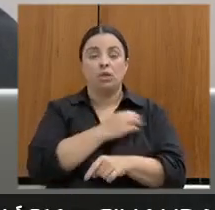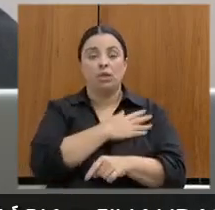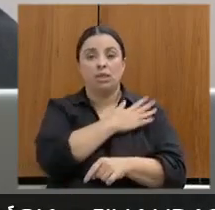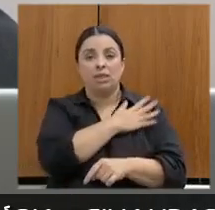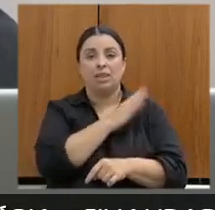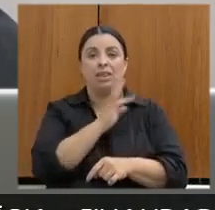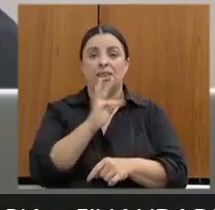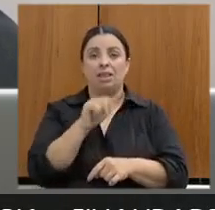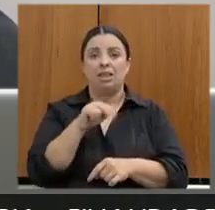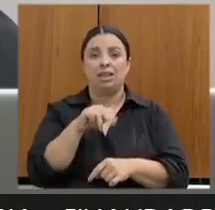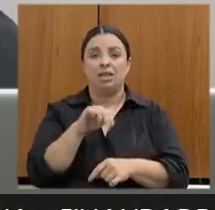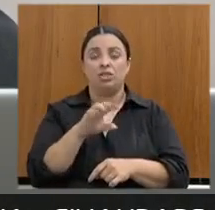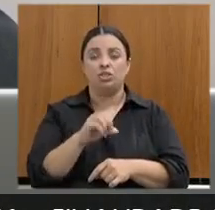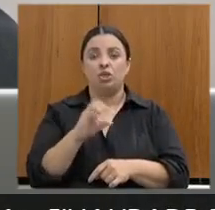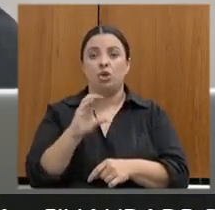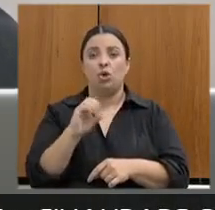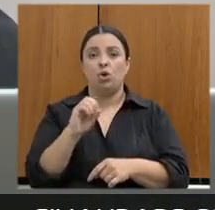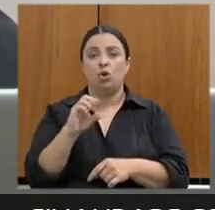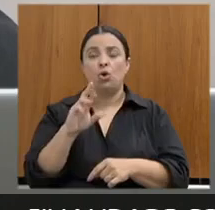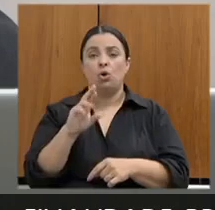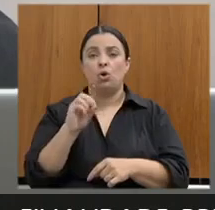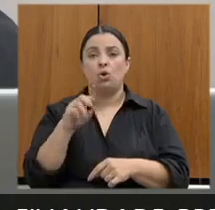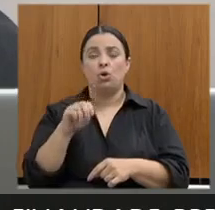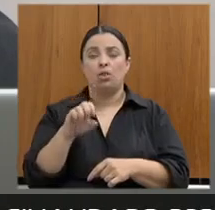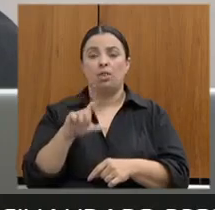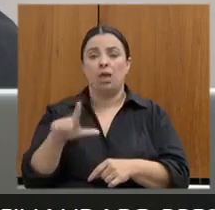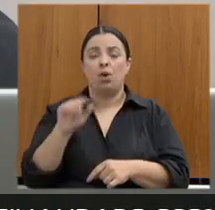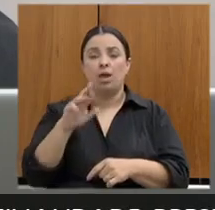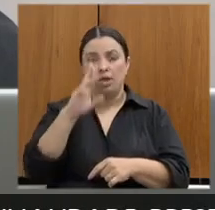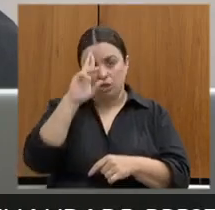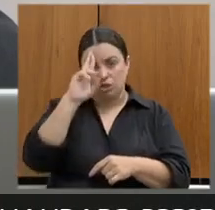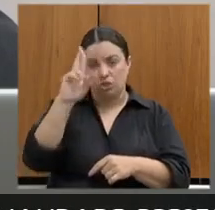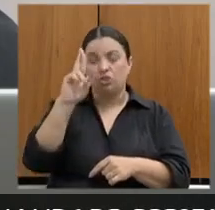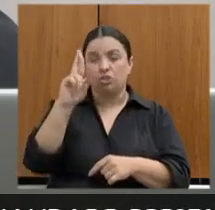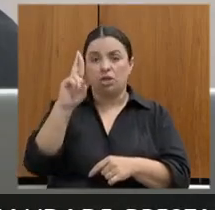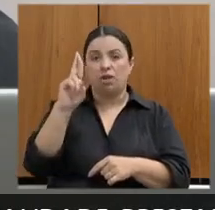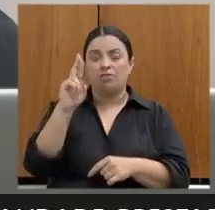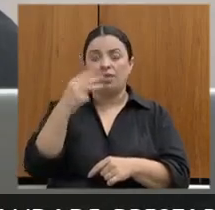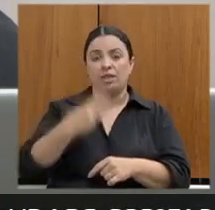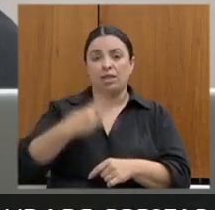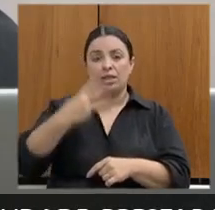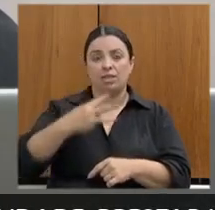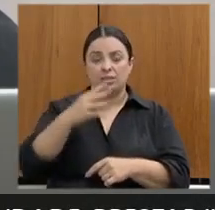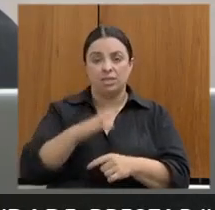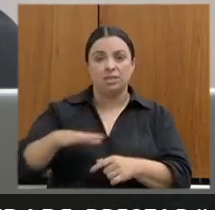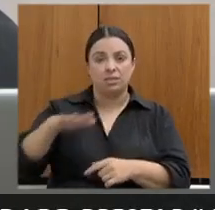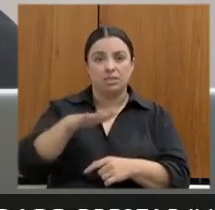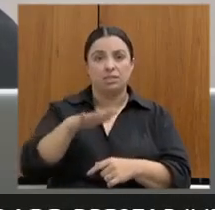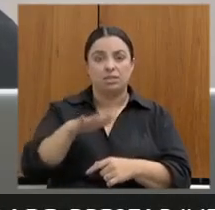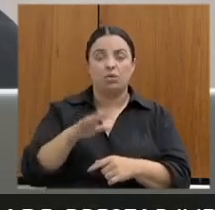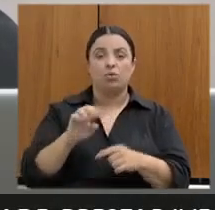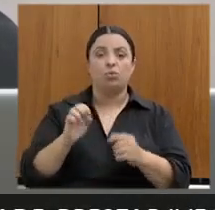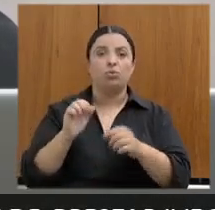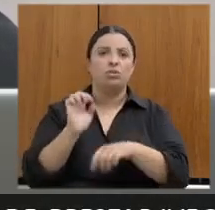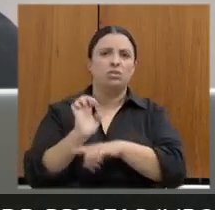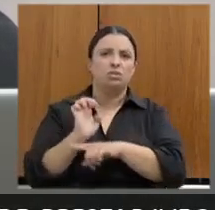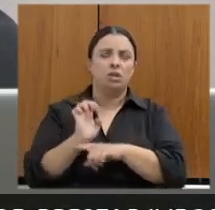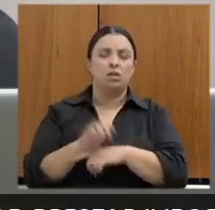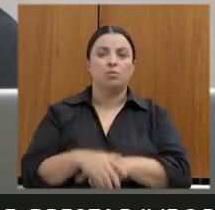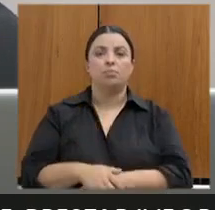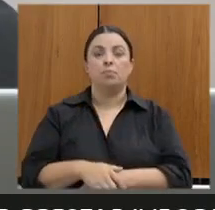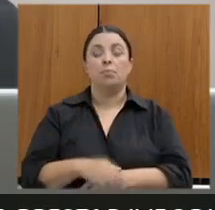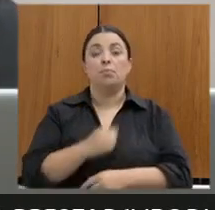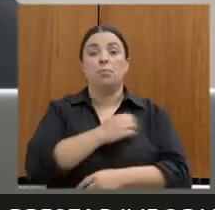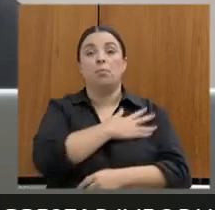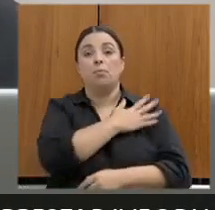Moisés Magalhães de Souza chefe da 3ª seção do estado maior do Corpo de Bombeiros do Major Pedro Luís Santos Max